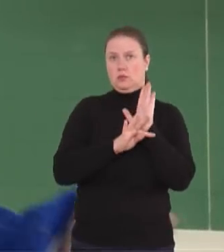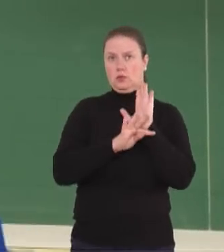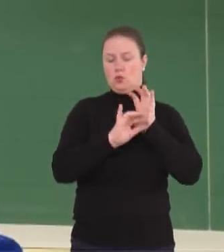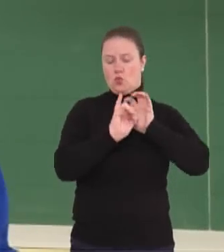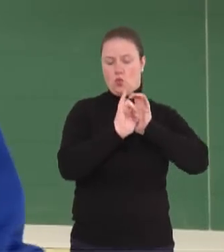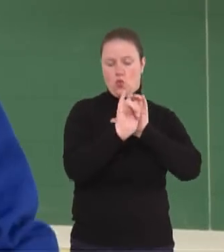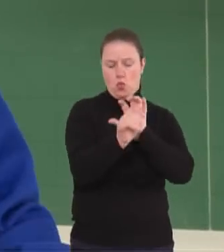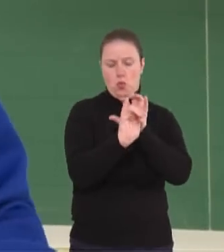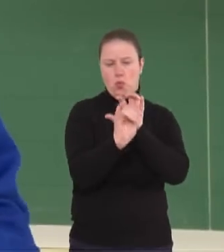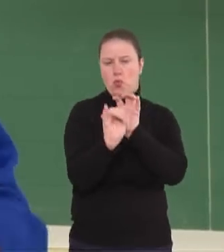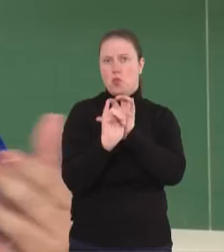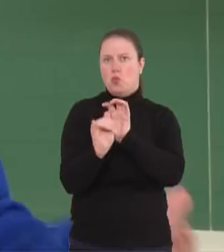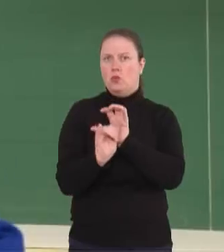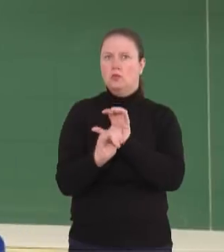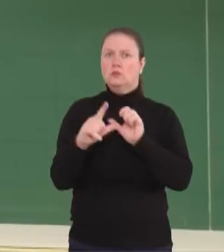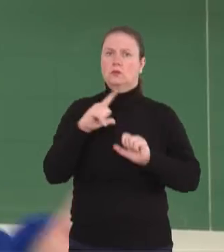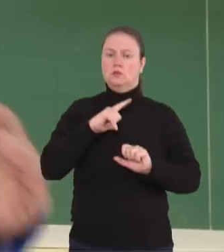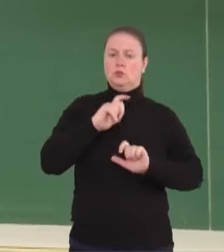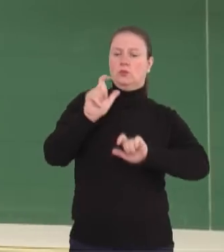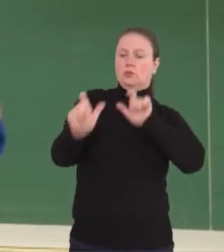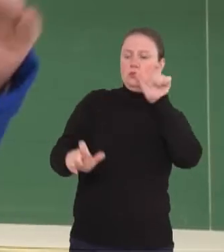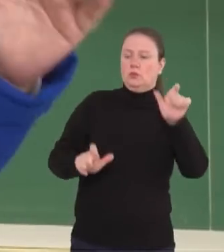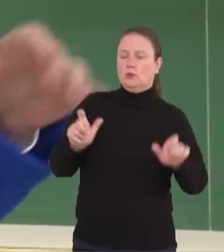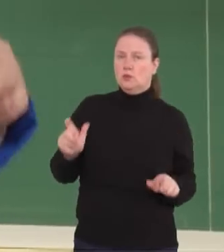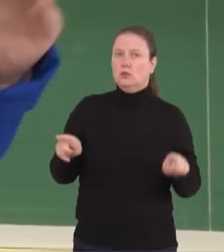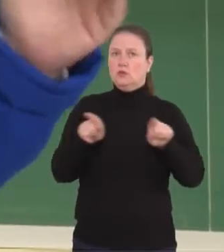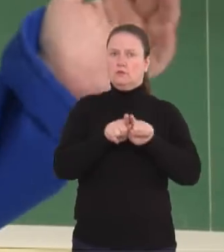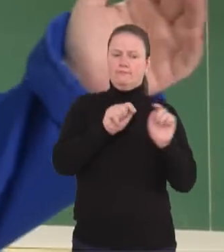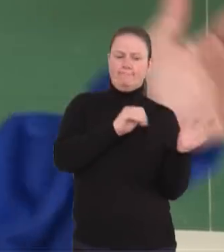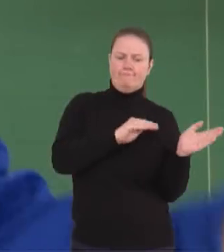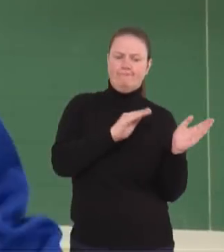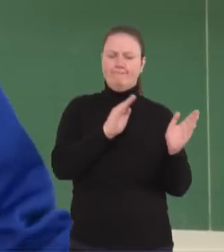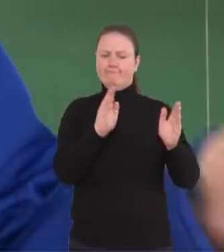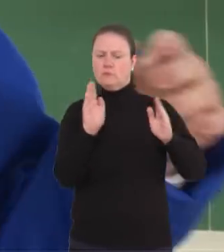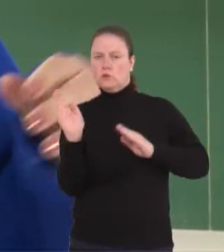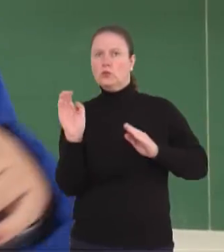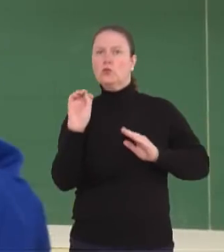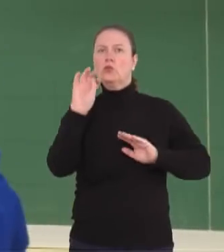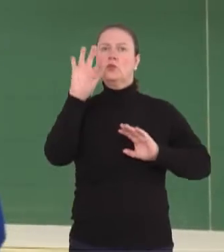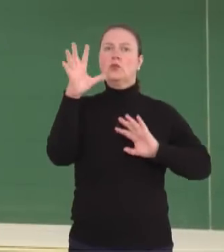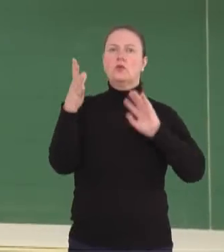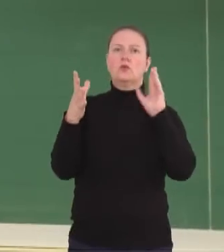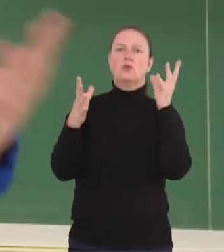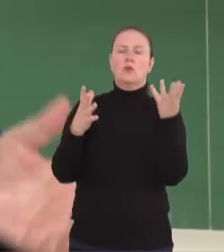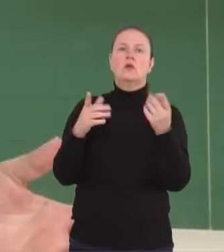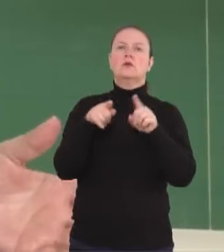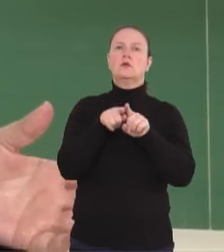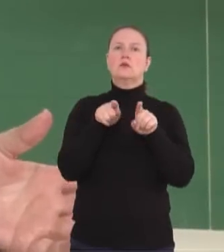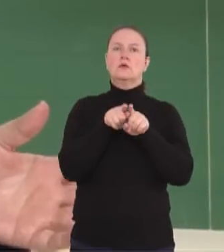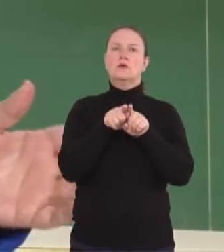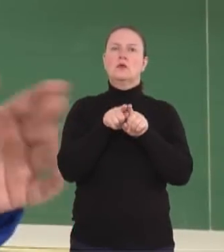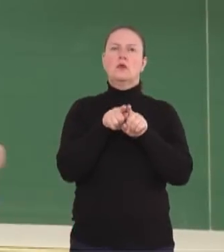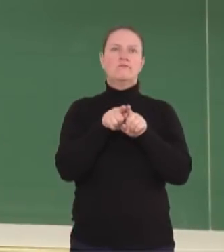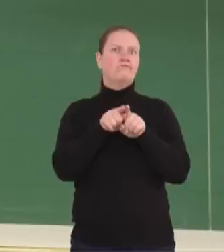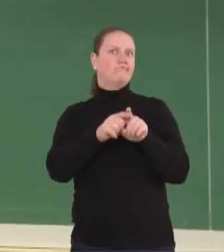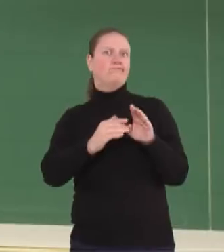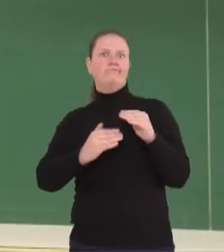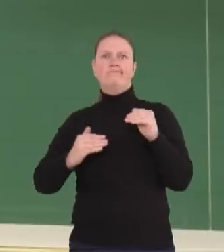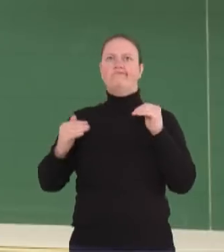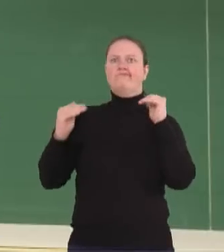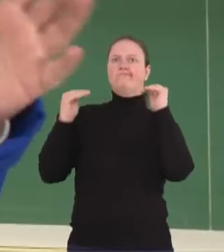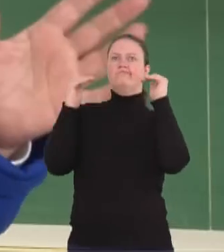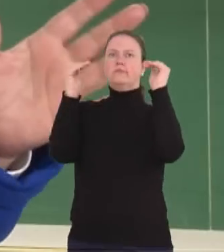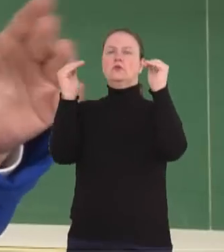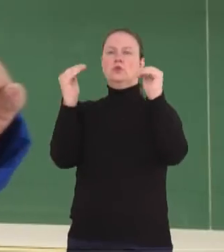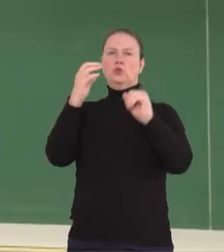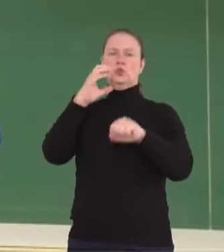os personagens, o enredo, que é a sequência de ações, de acontecimentos, o clímax, né, o momento de